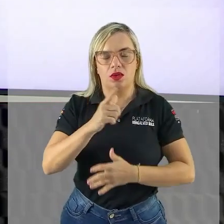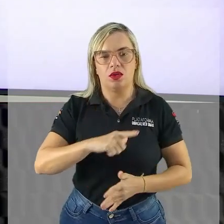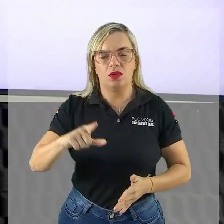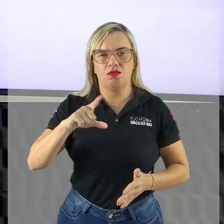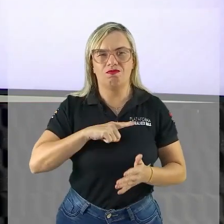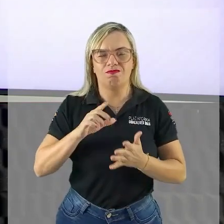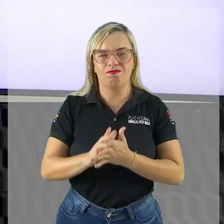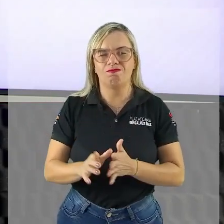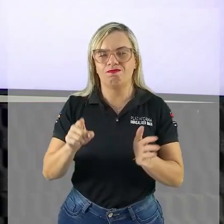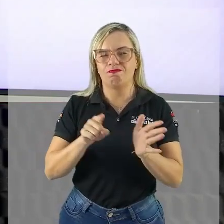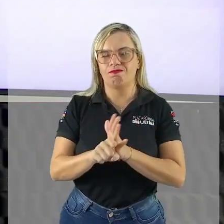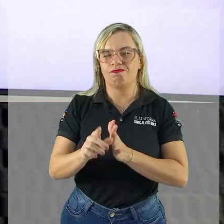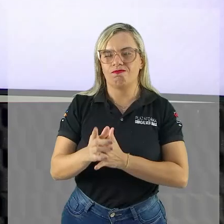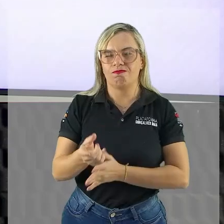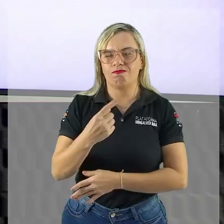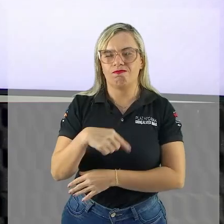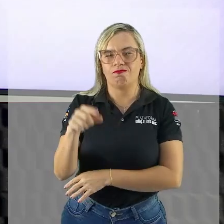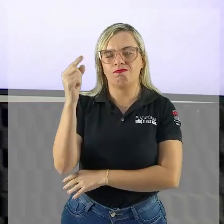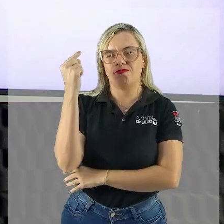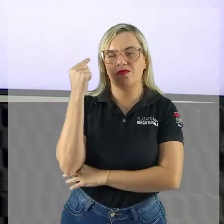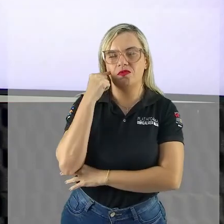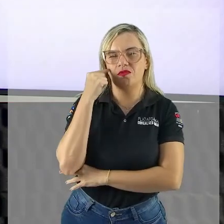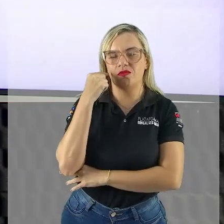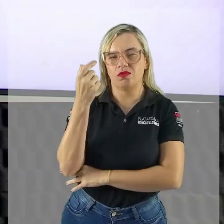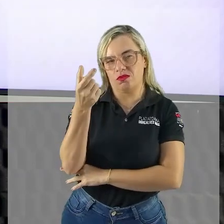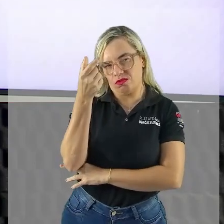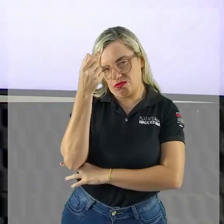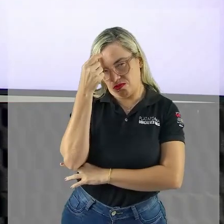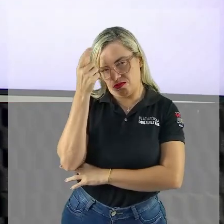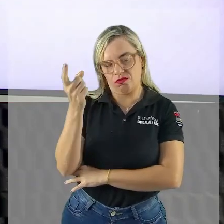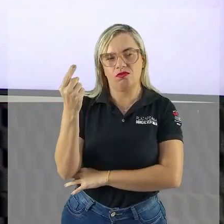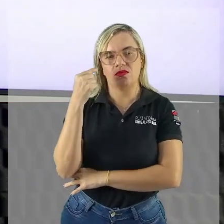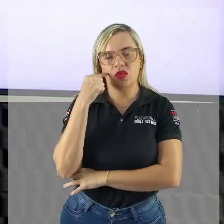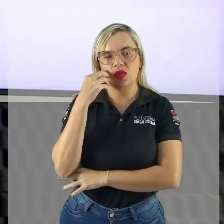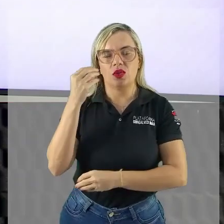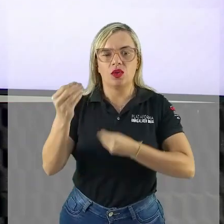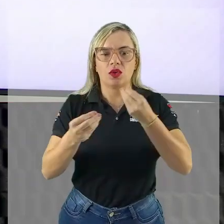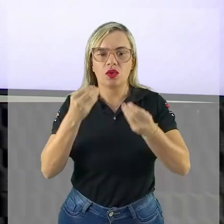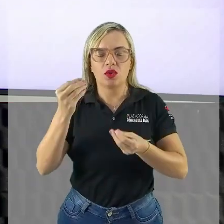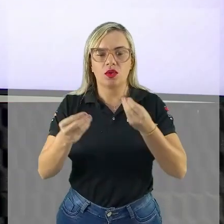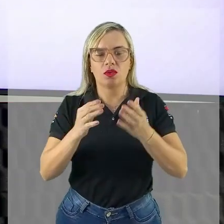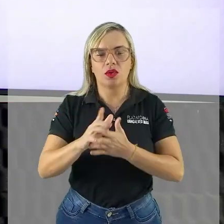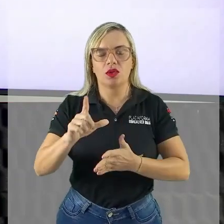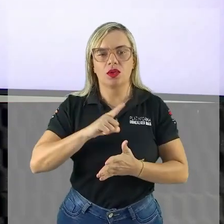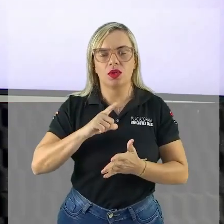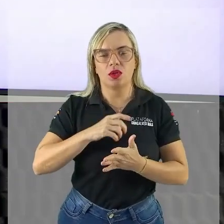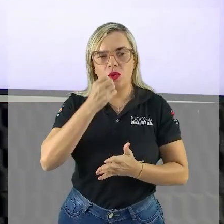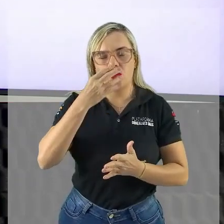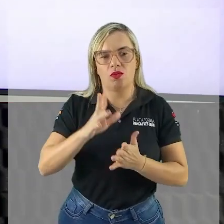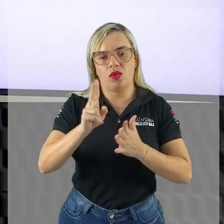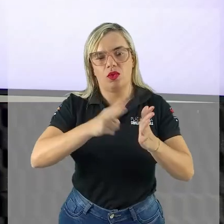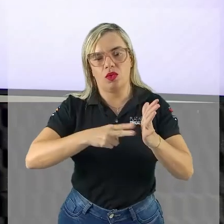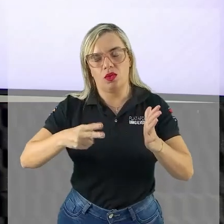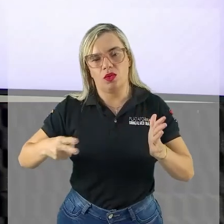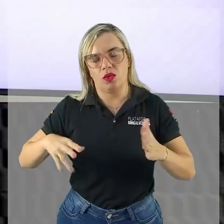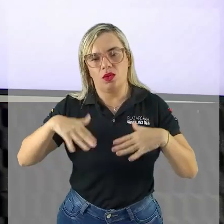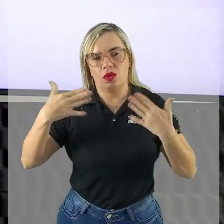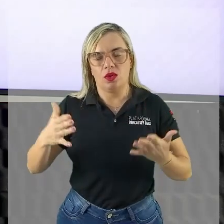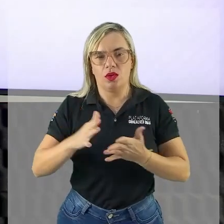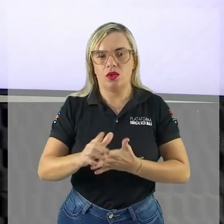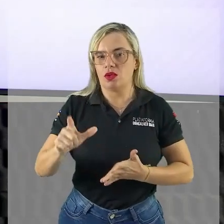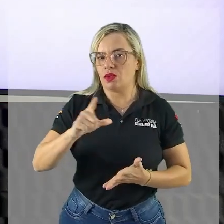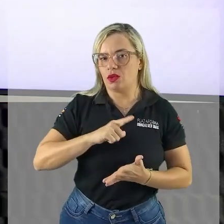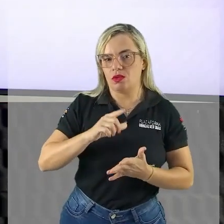de interrogação gigantesco abrindo na tua cabeça. Como adquirir um bom vocabulário? Não tem, assim,